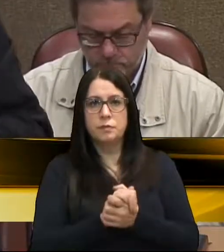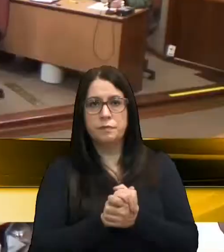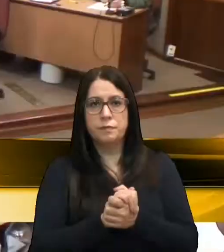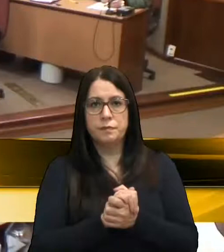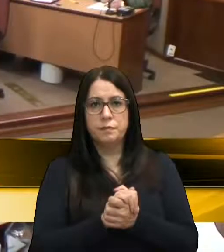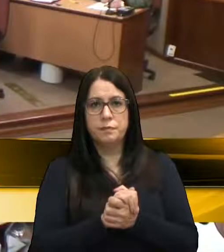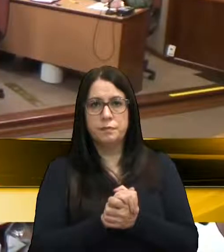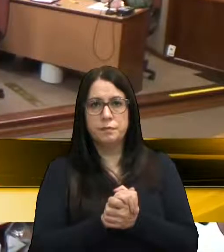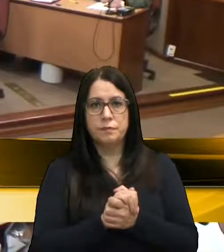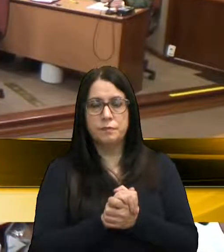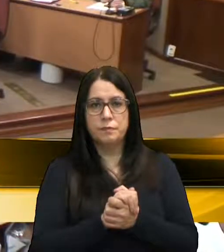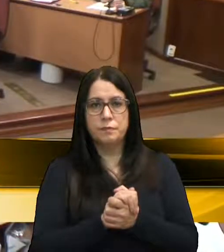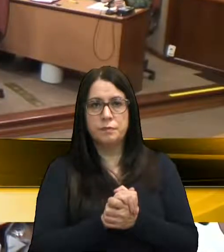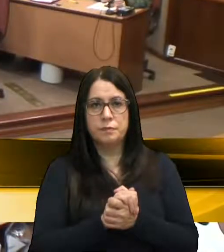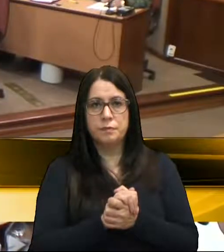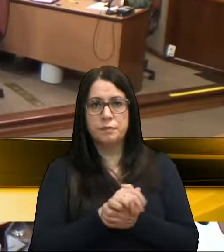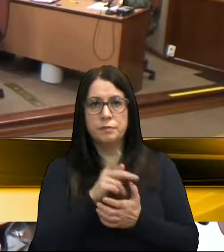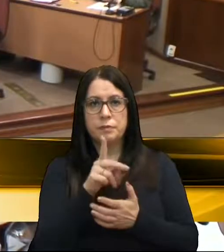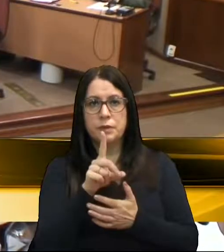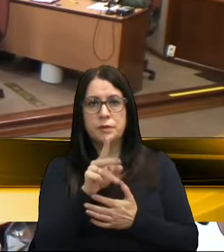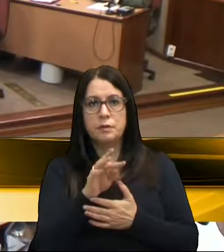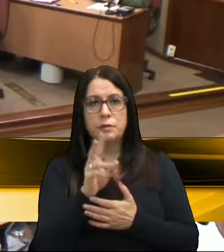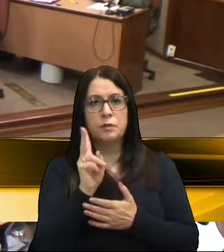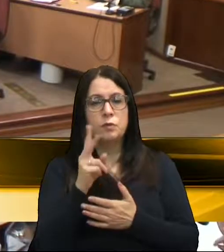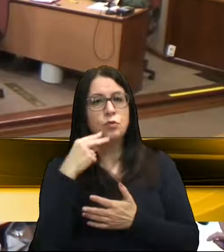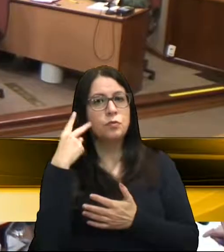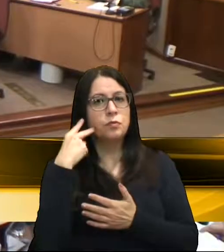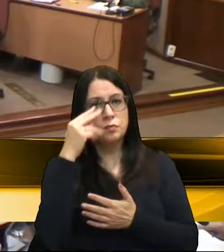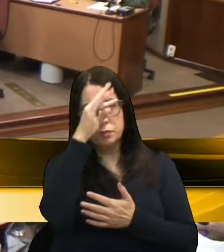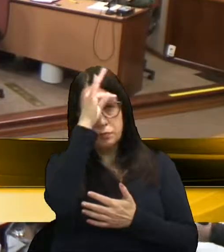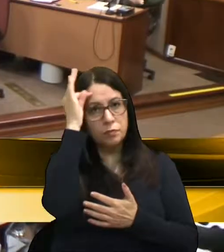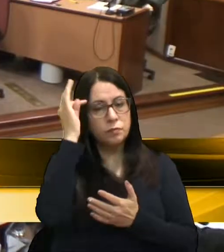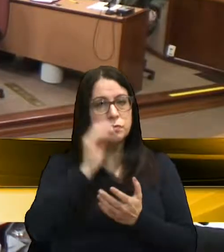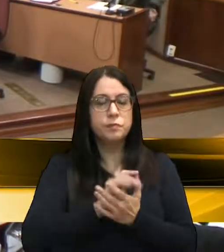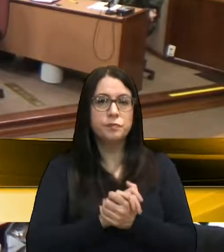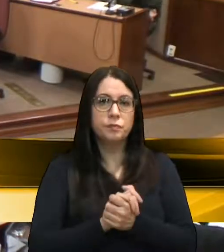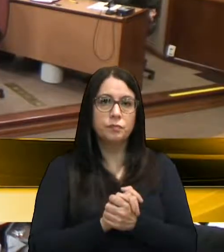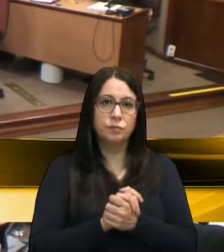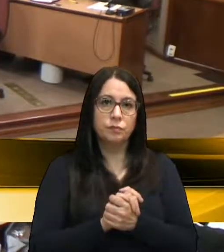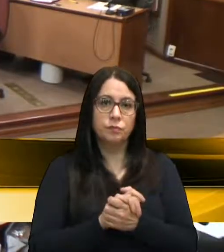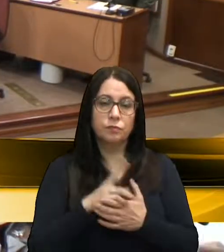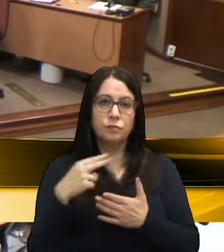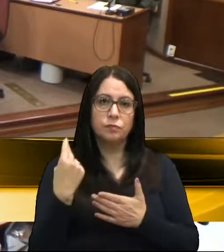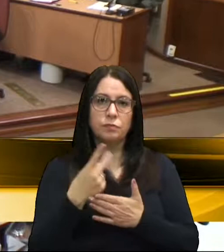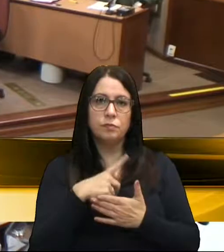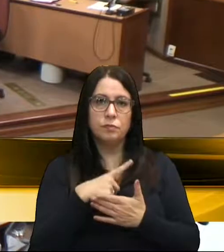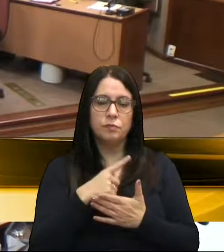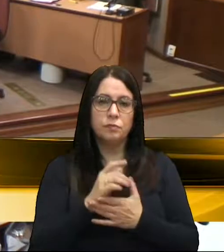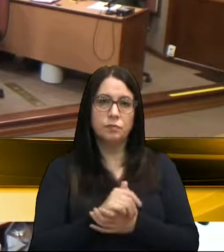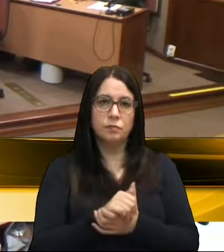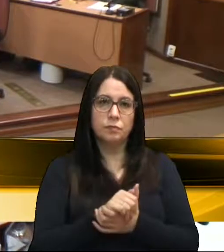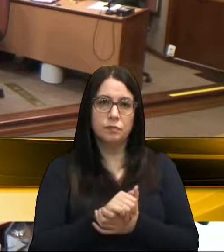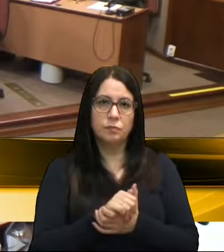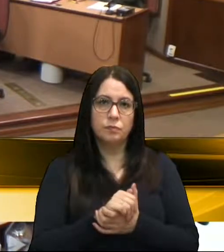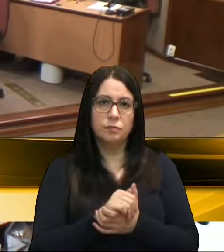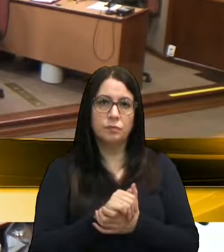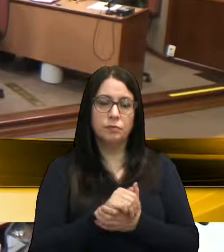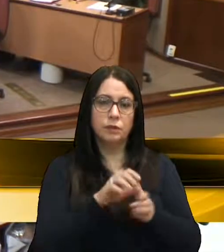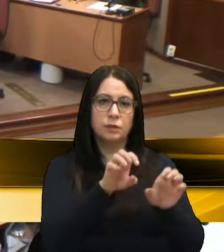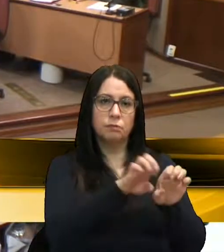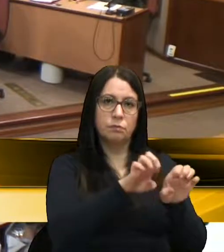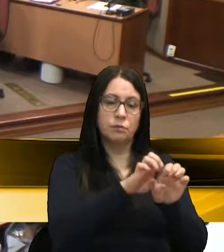presidente? Declaração de líder, bancada do PDT, segue com a palavra o vereador Gustavo Toigo. Nós aportamos para a